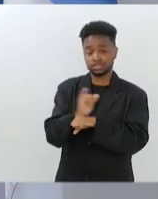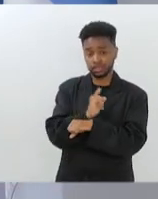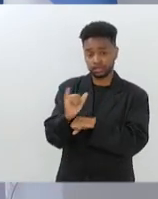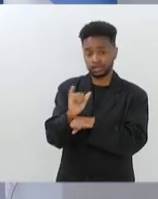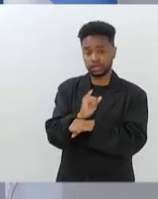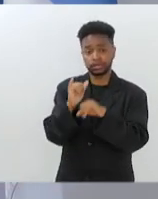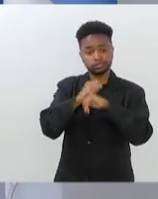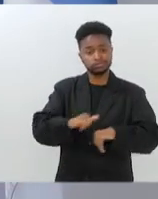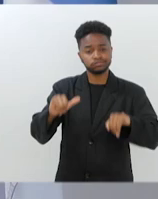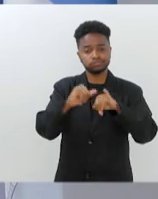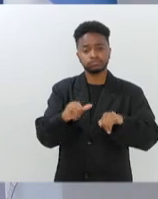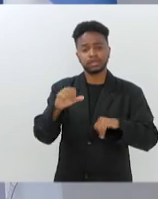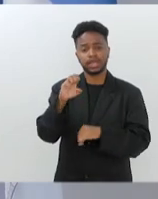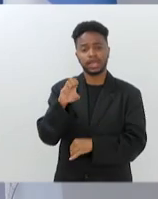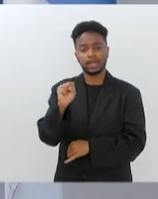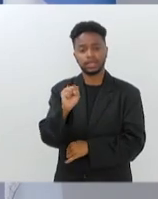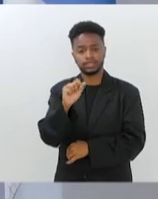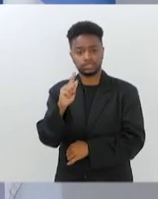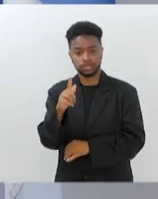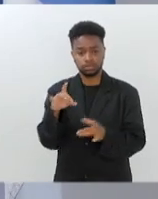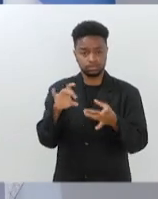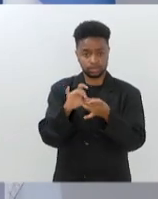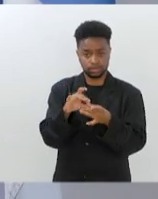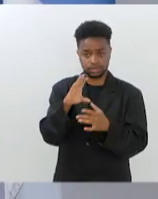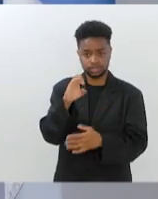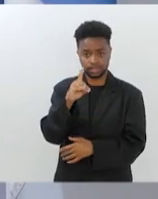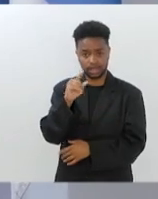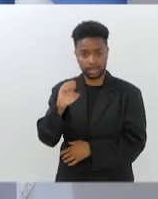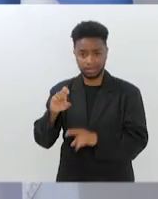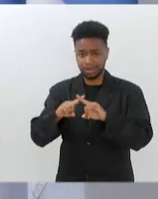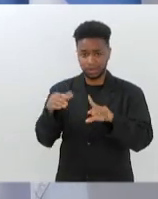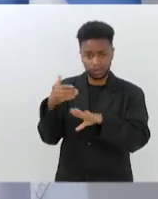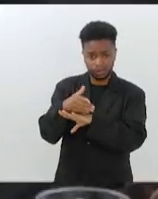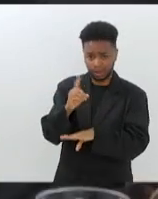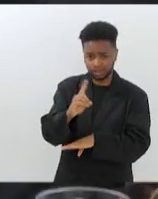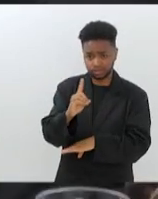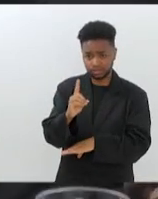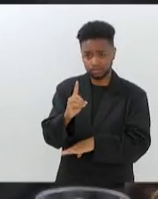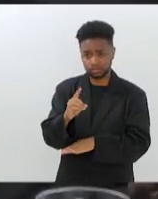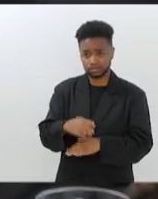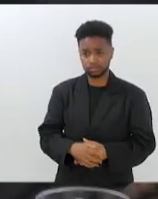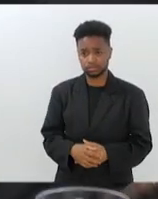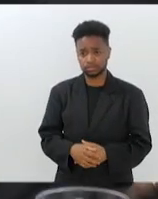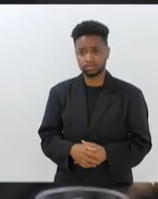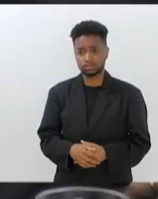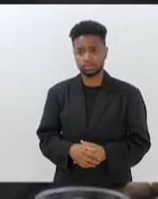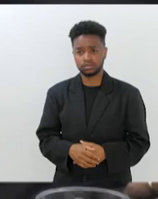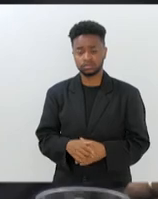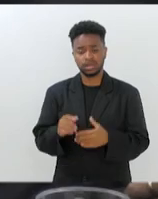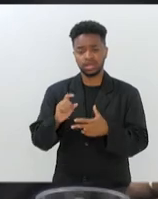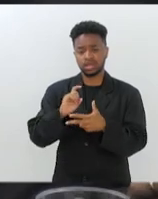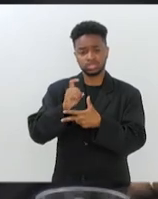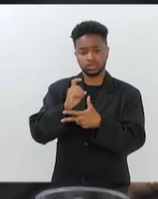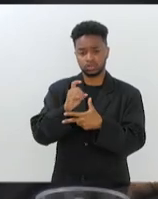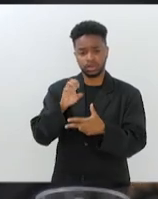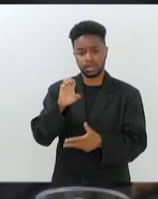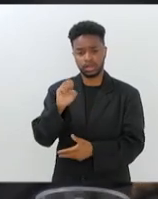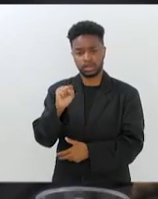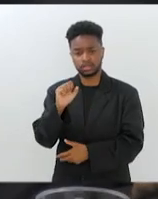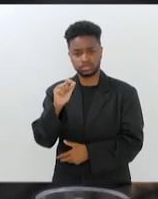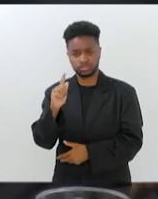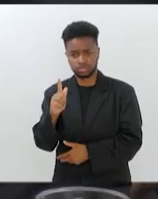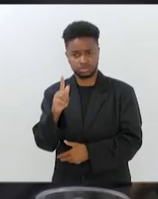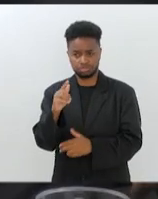práticas de SG sei lá na cedai O diretor não participa disso ele é diretor qual é função dele participa é executivo em SG